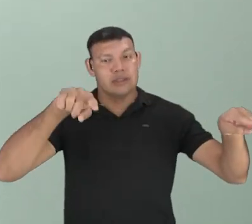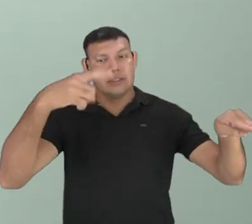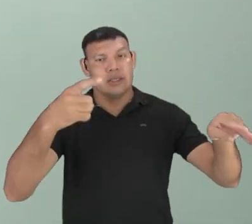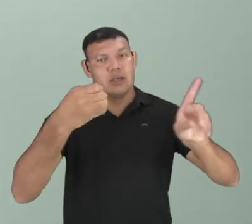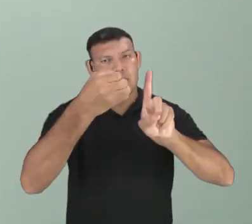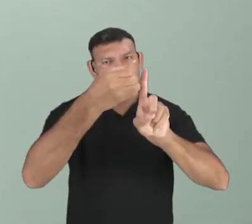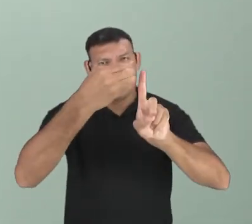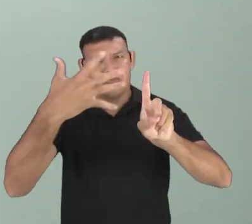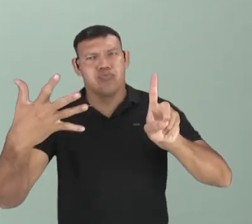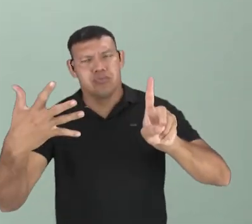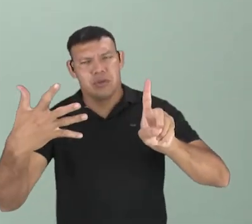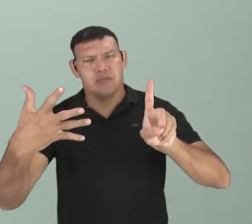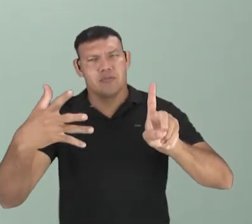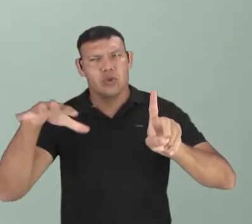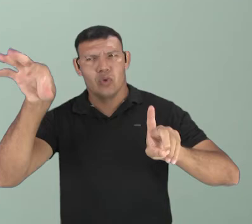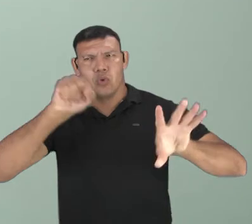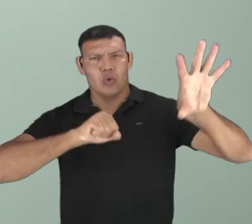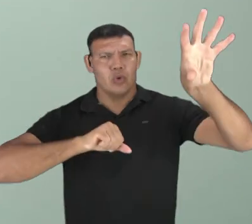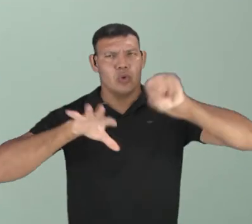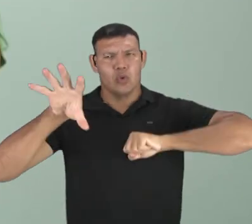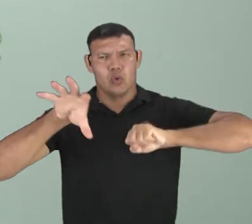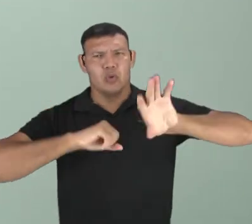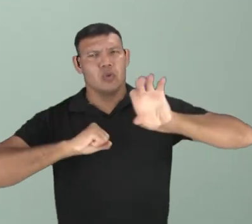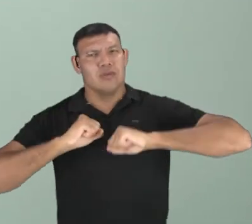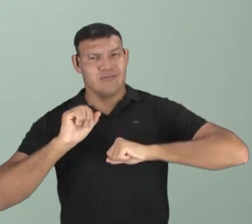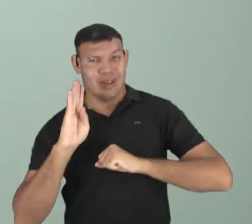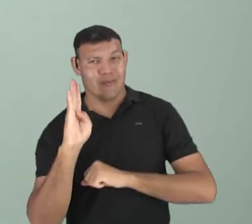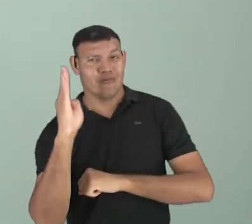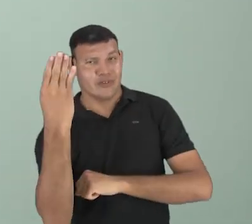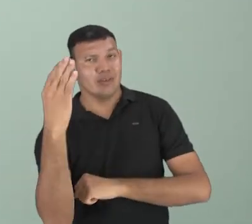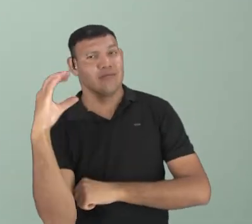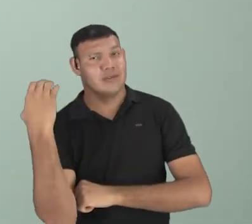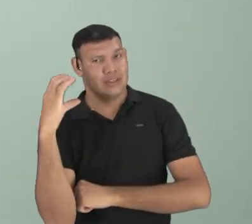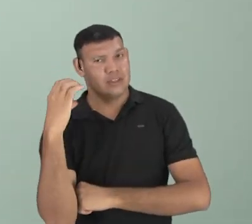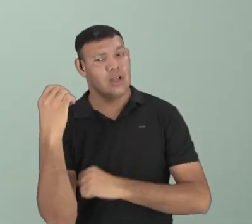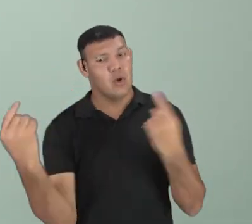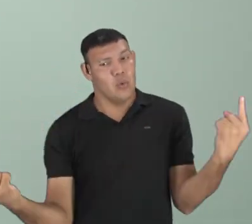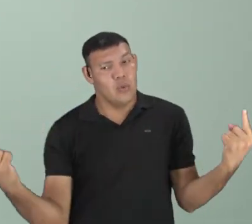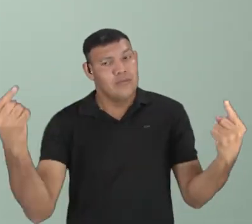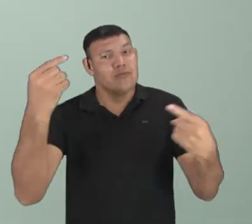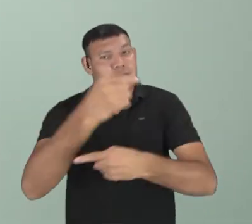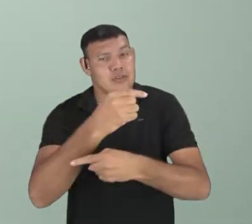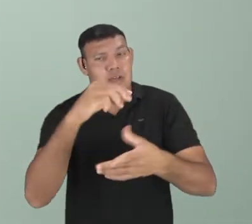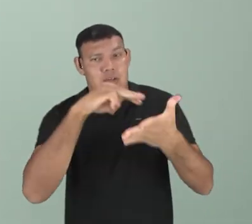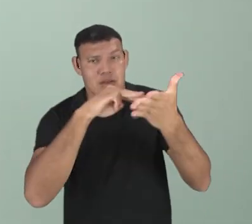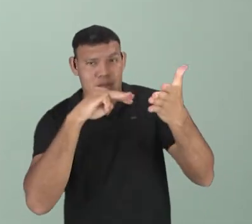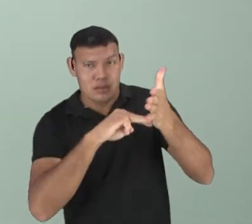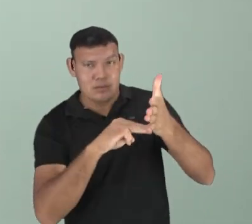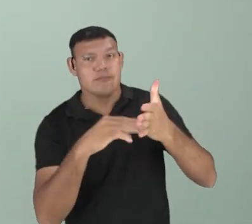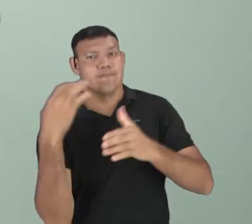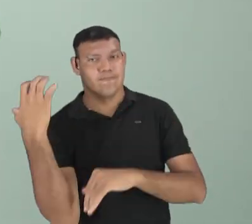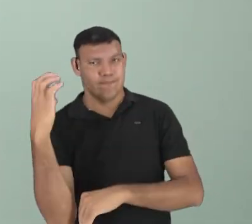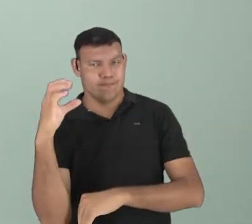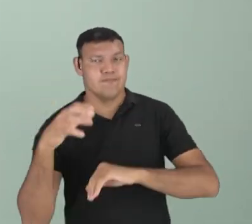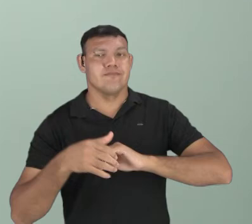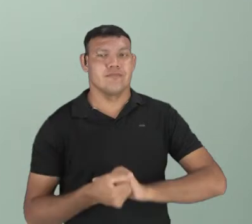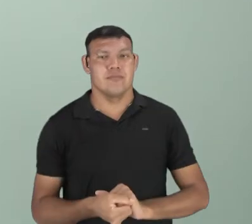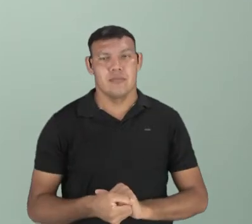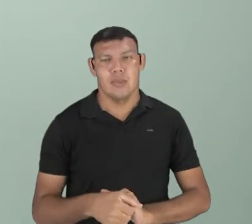teoria. É uma anticiência, uma pseudociência, o que é o contrário do método científico, né? O